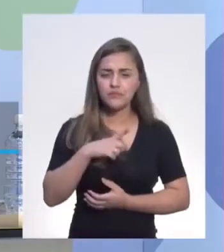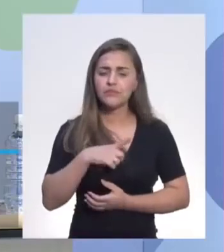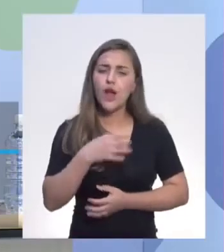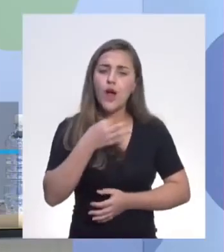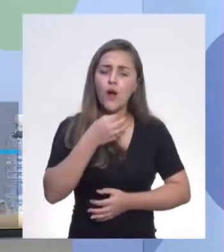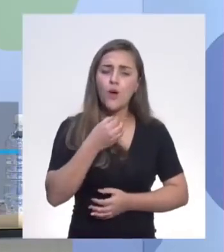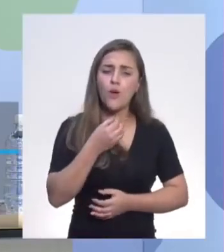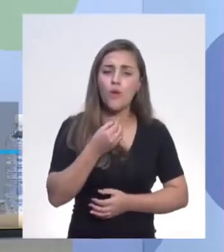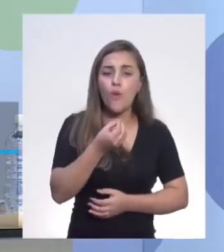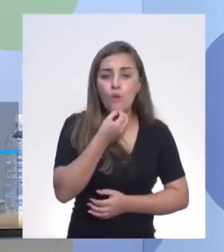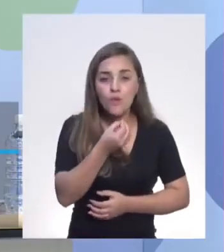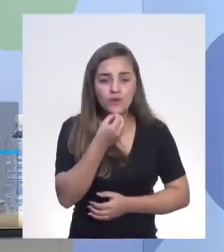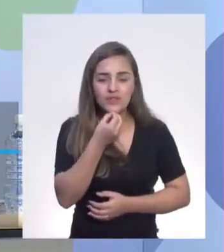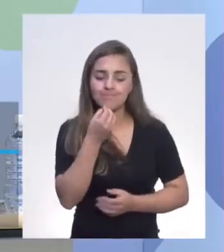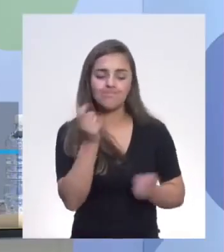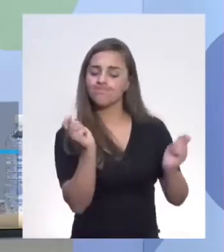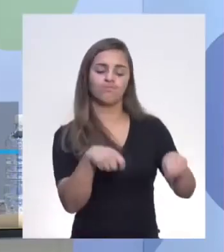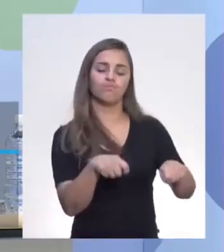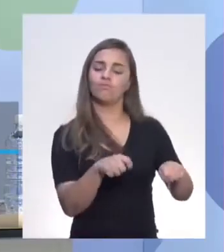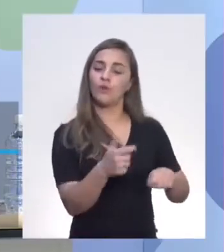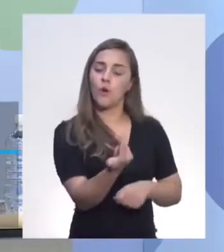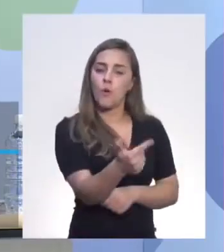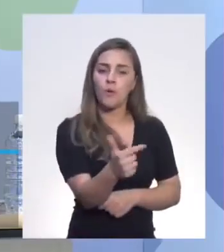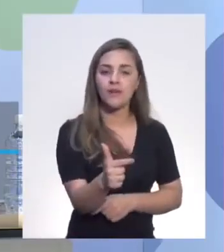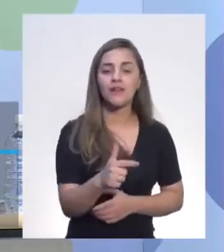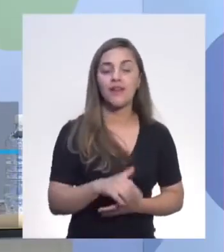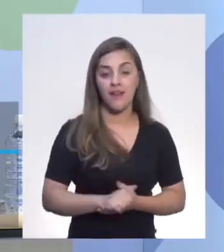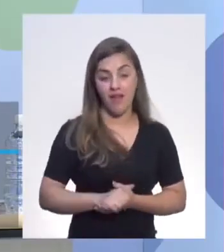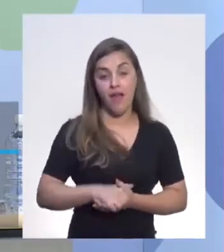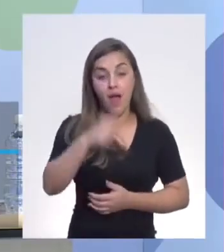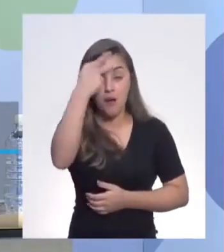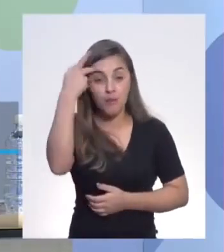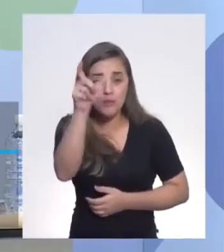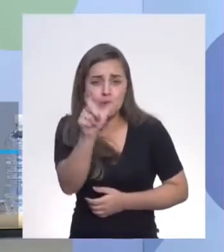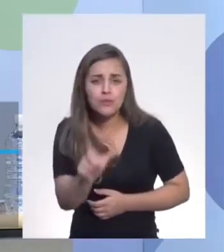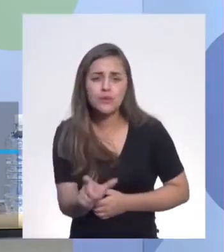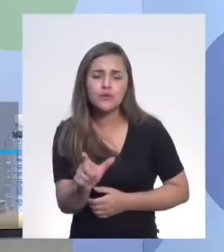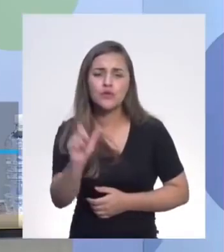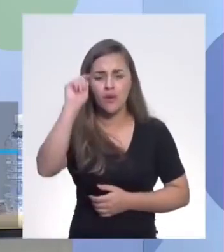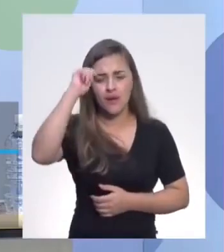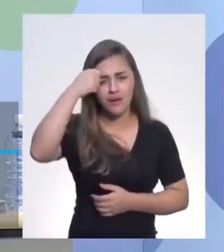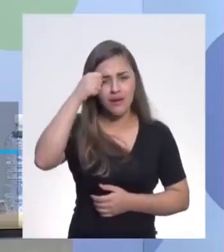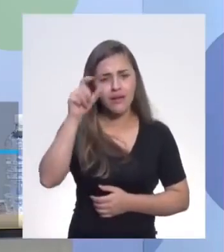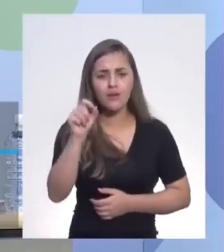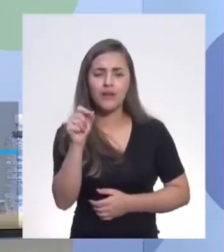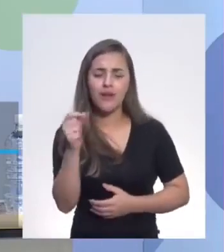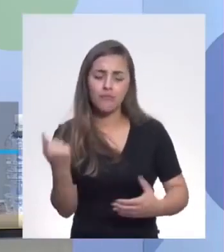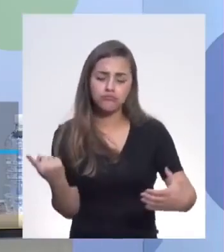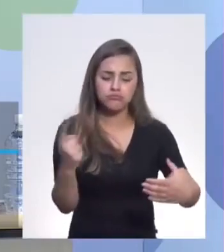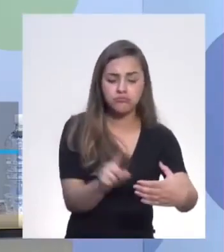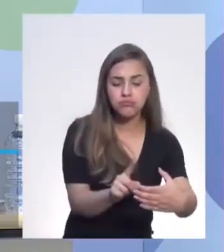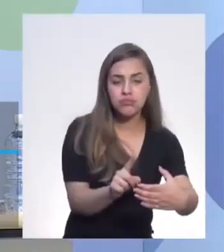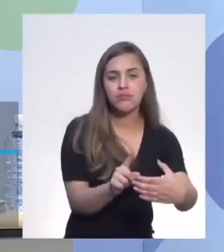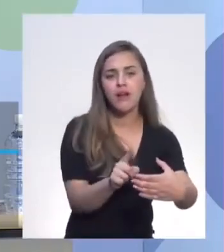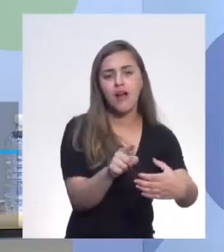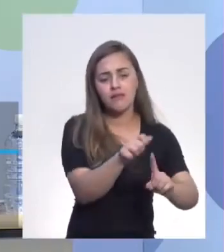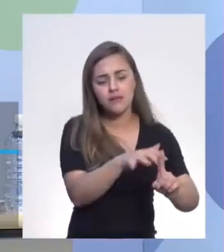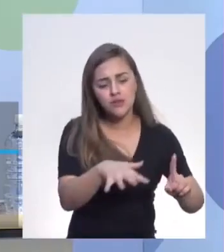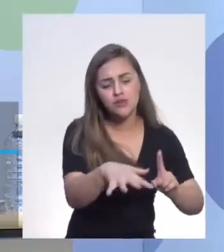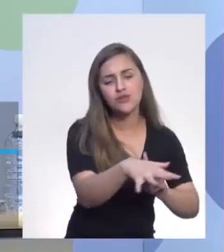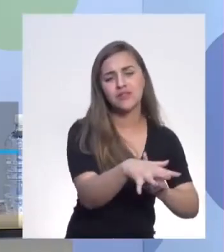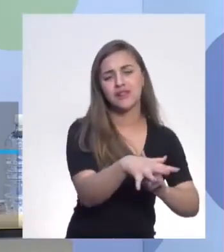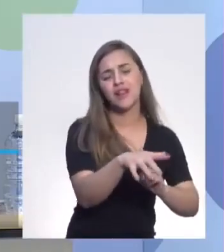oportunidades que são negadas, né? Então, a pessoa negra na sociedade racista, ela continua